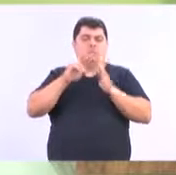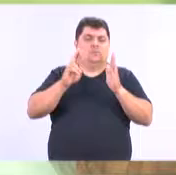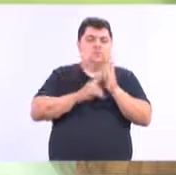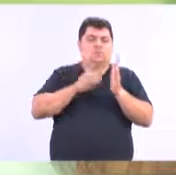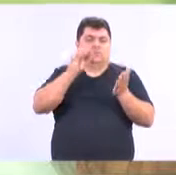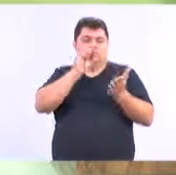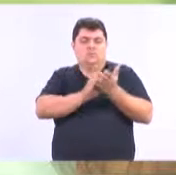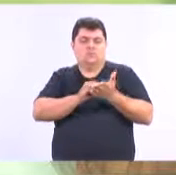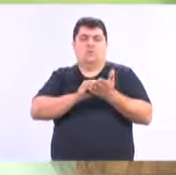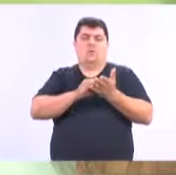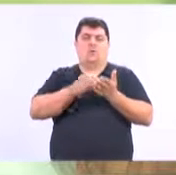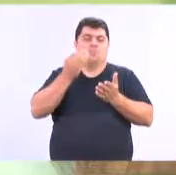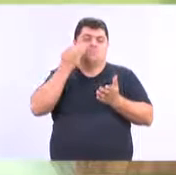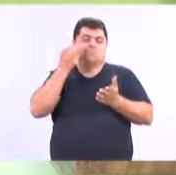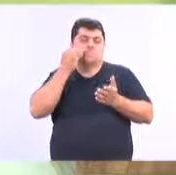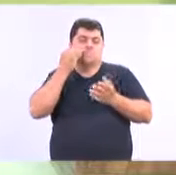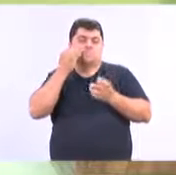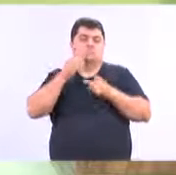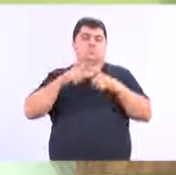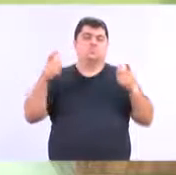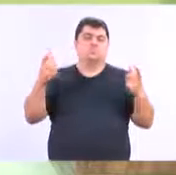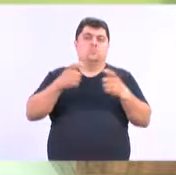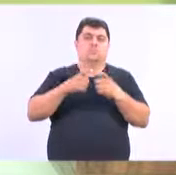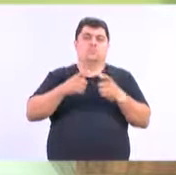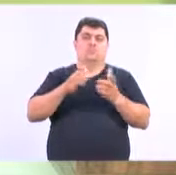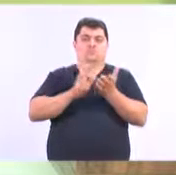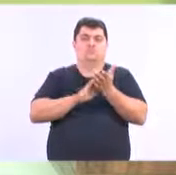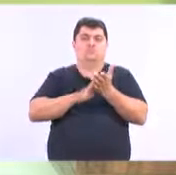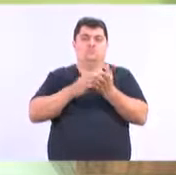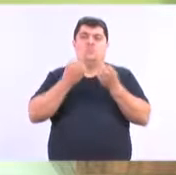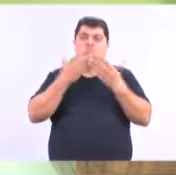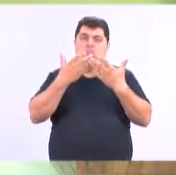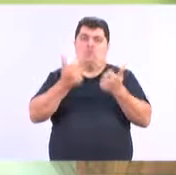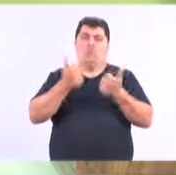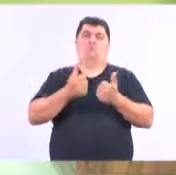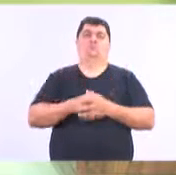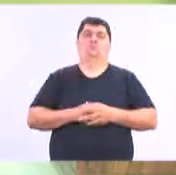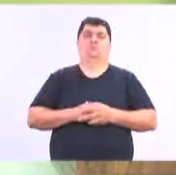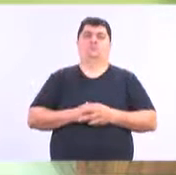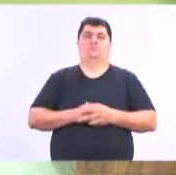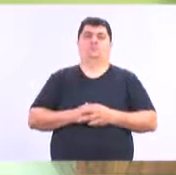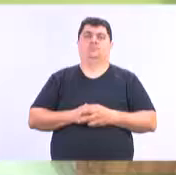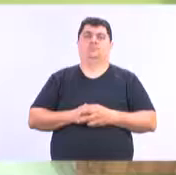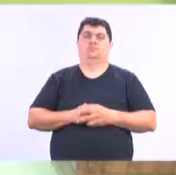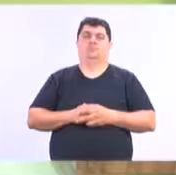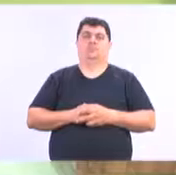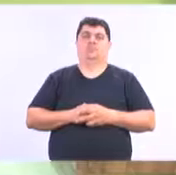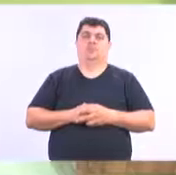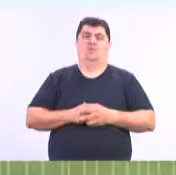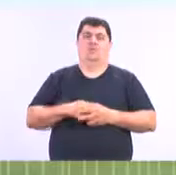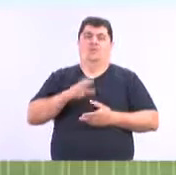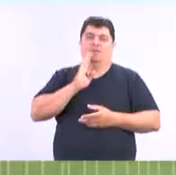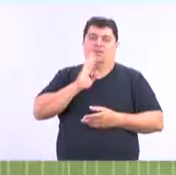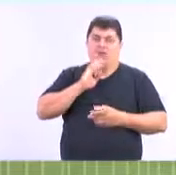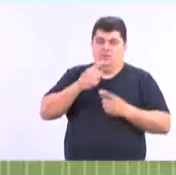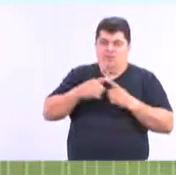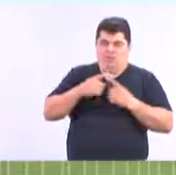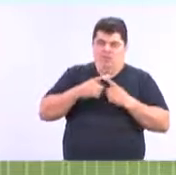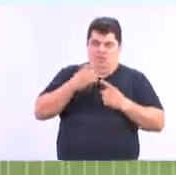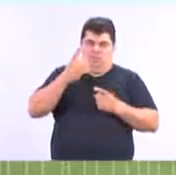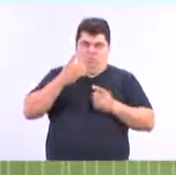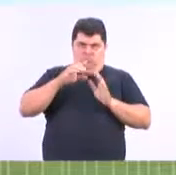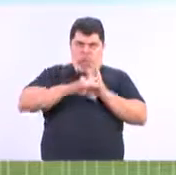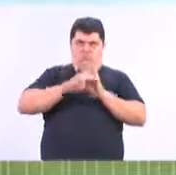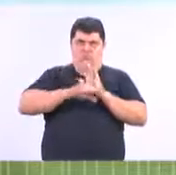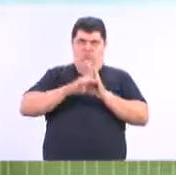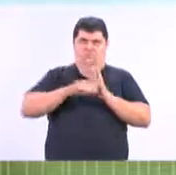e de mensurar o resultado de uma análise contábil. Parabéns, viu, Eliseu? Muito boa definição. O engraçado é que uma definição focou mais no